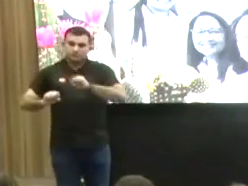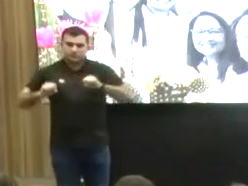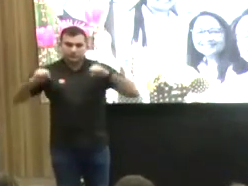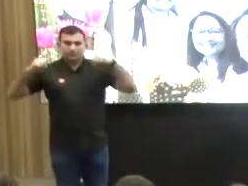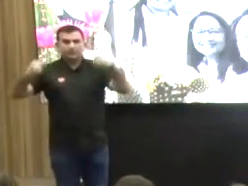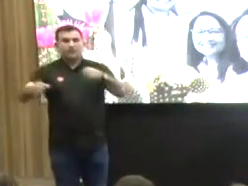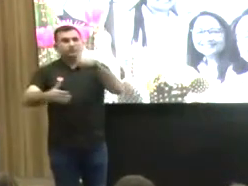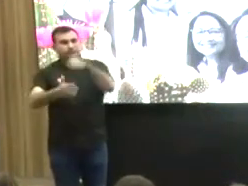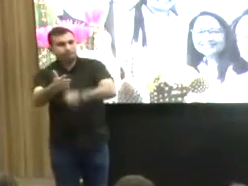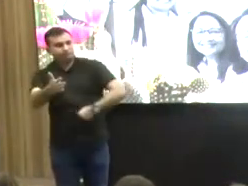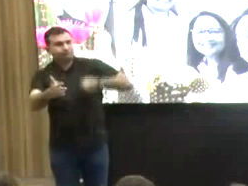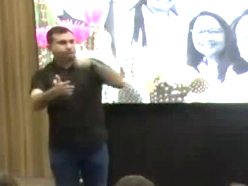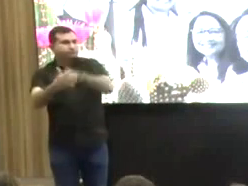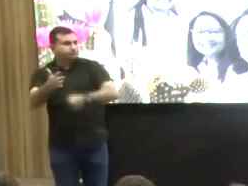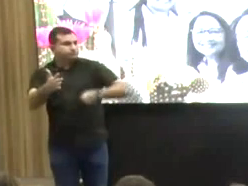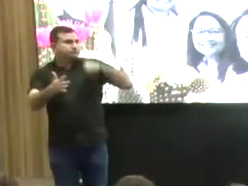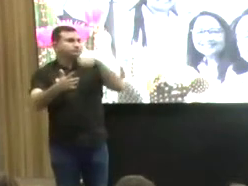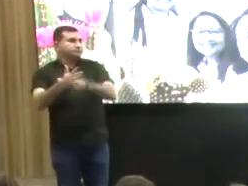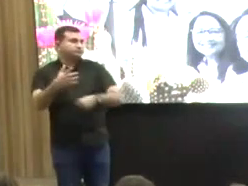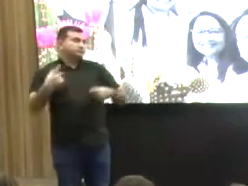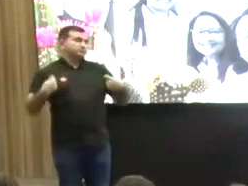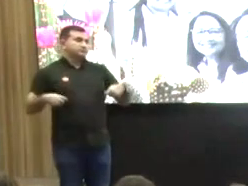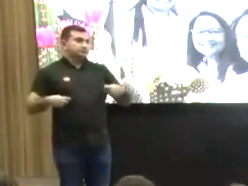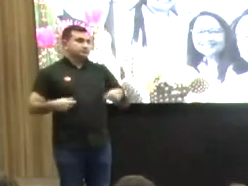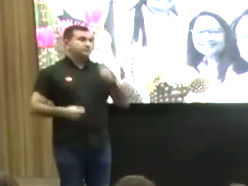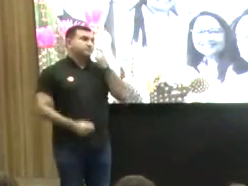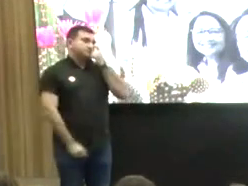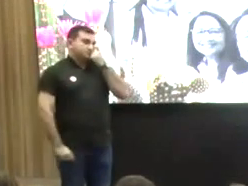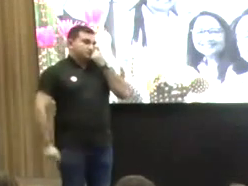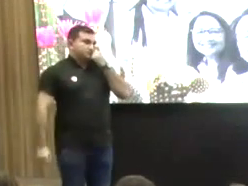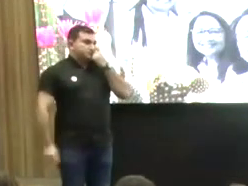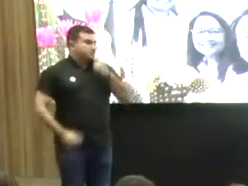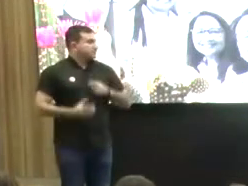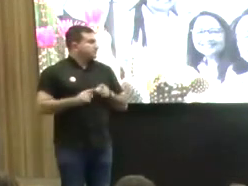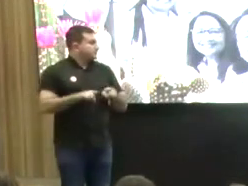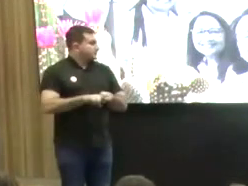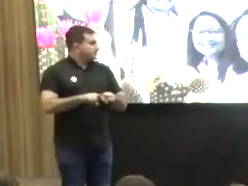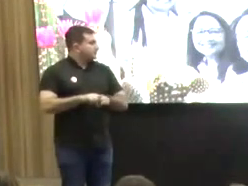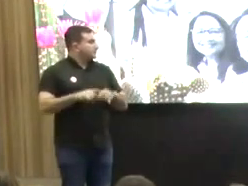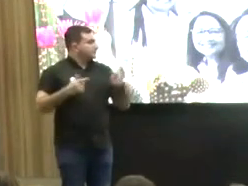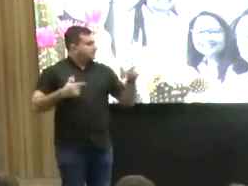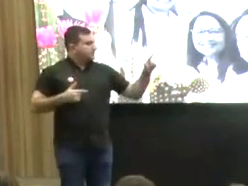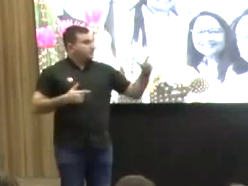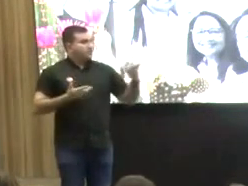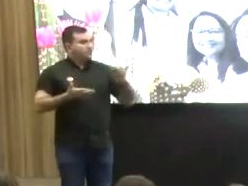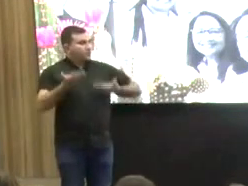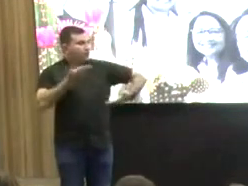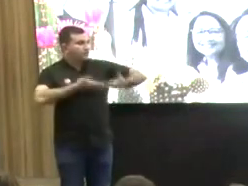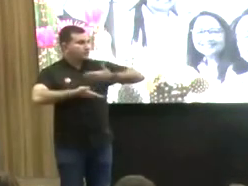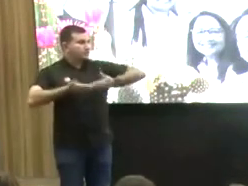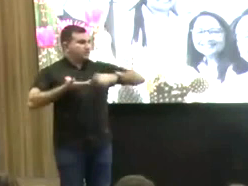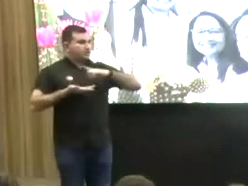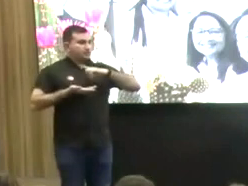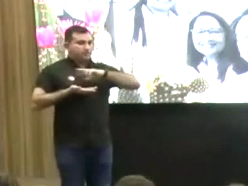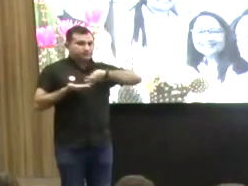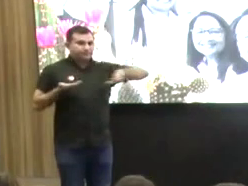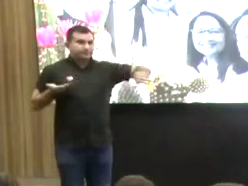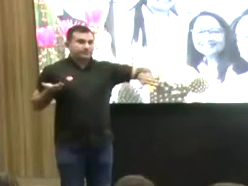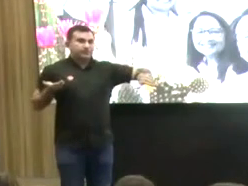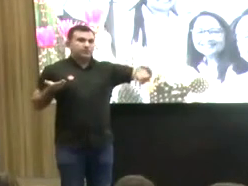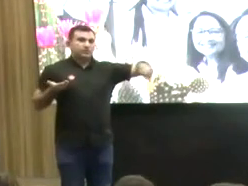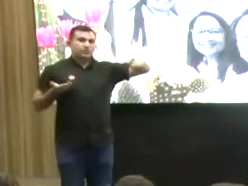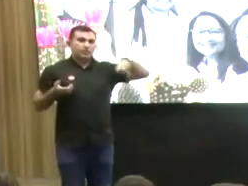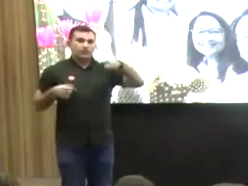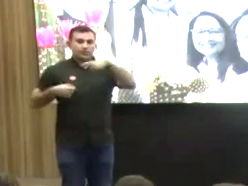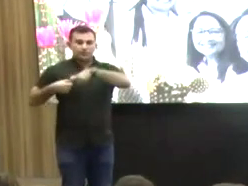há uma profunda incompreensão, não é? Entre essas comunidades. Nós vamos